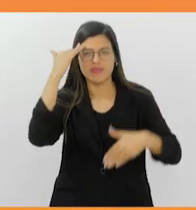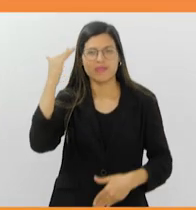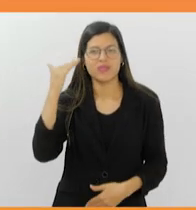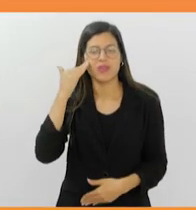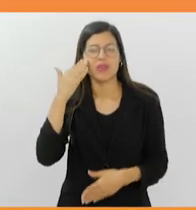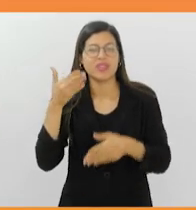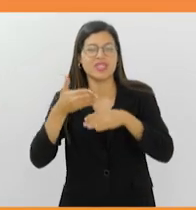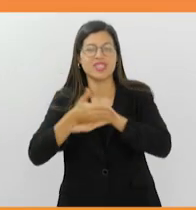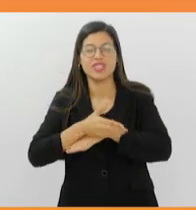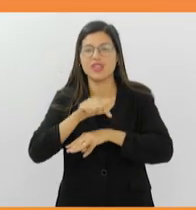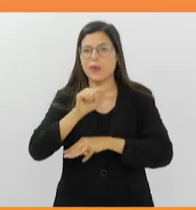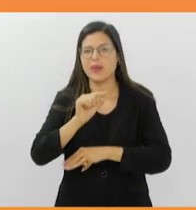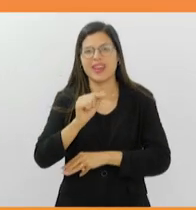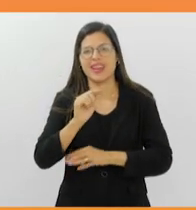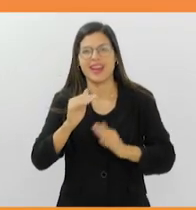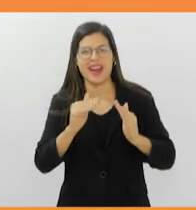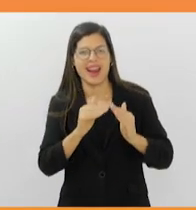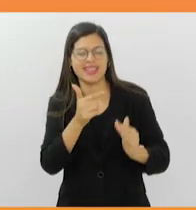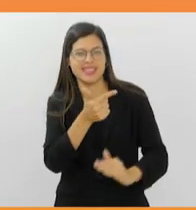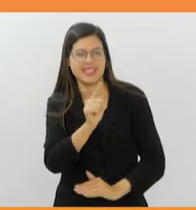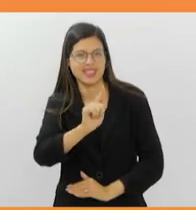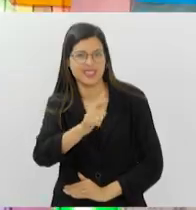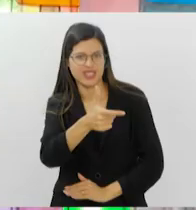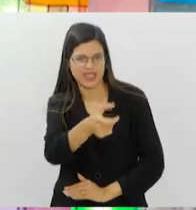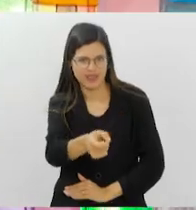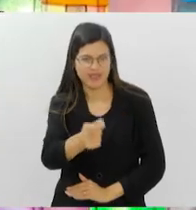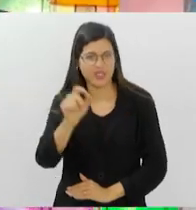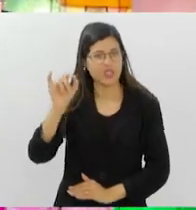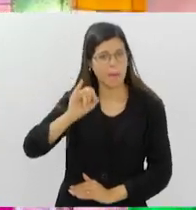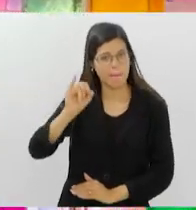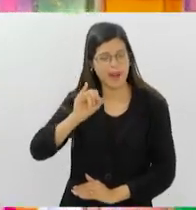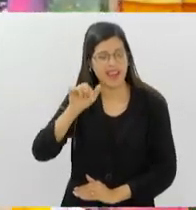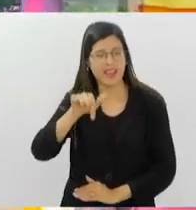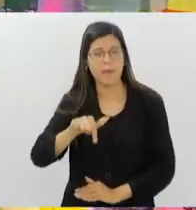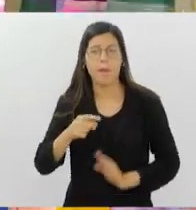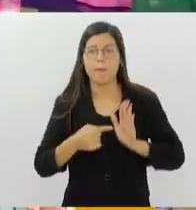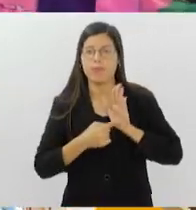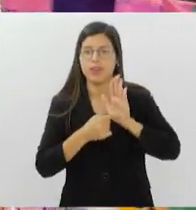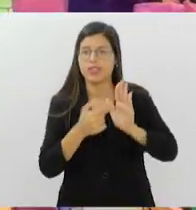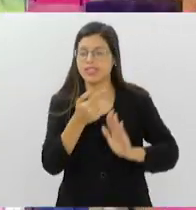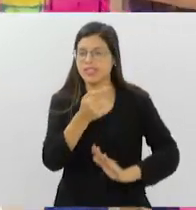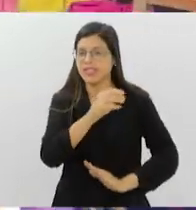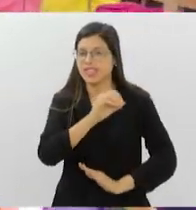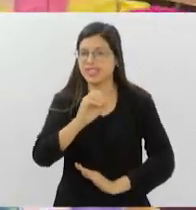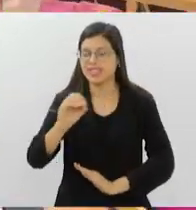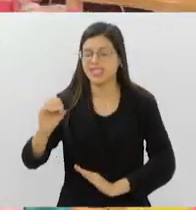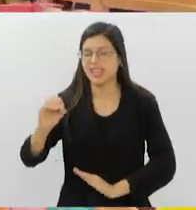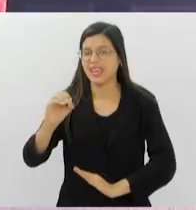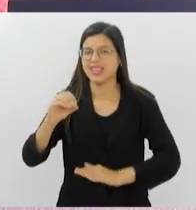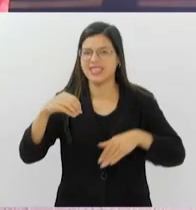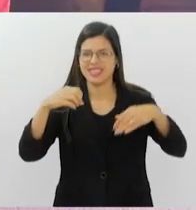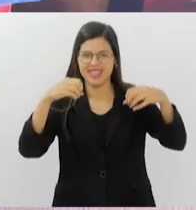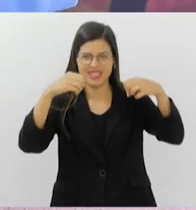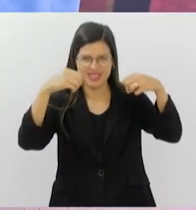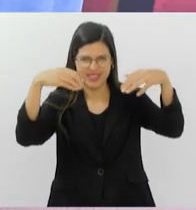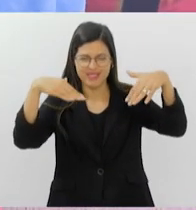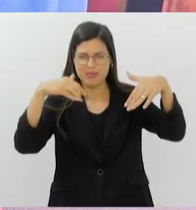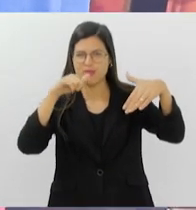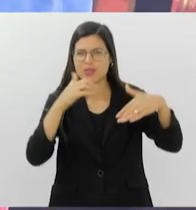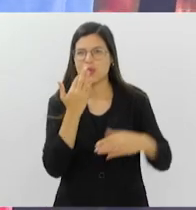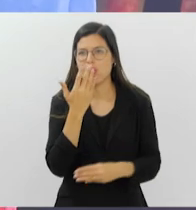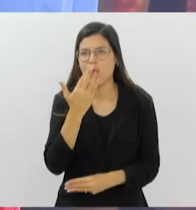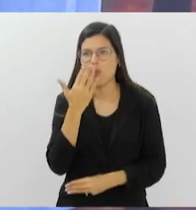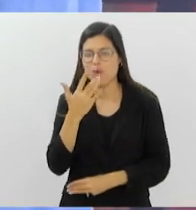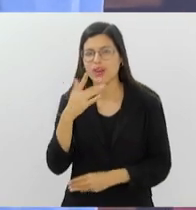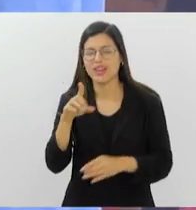funciona na Casa de Cultura Lauro Alvim e Panema a amostra reúne 700 lanternas coloridas e trajes feitos de